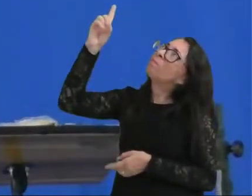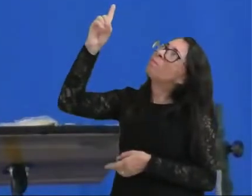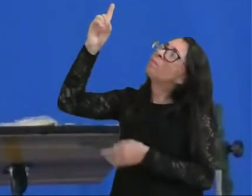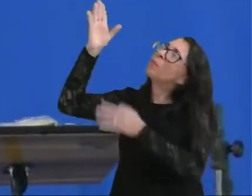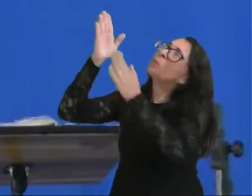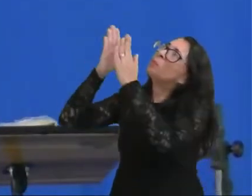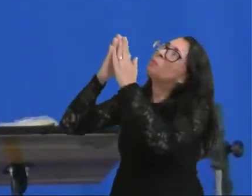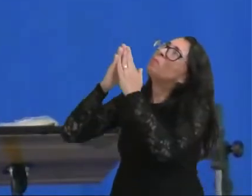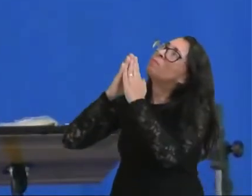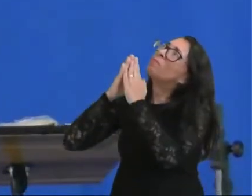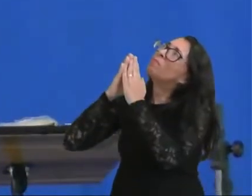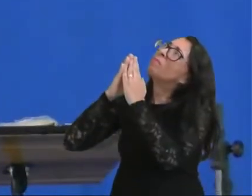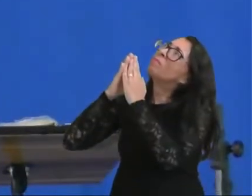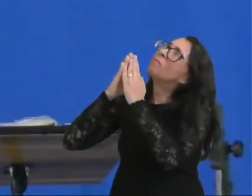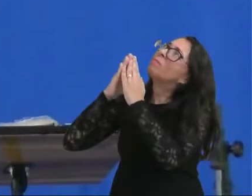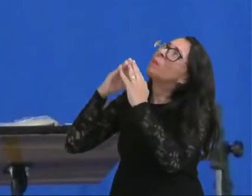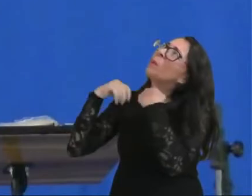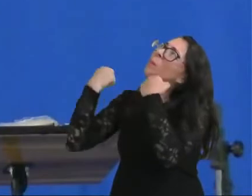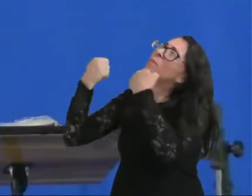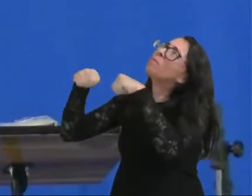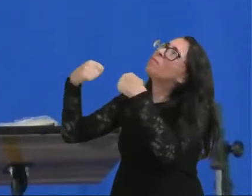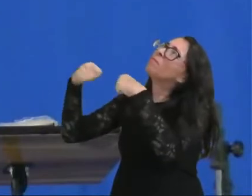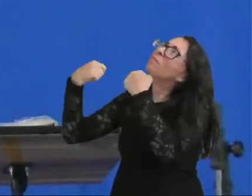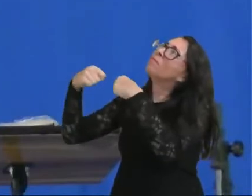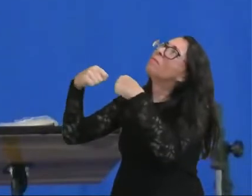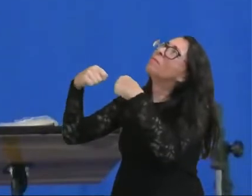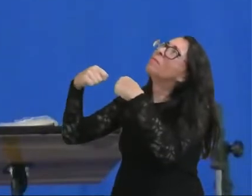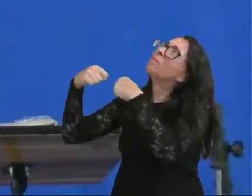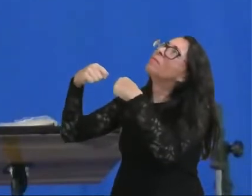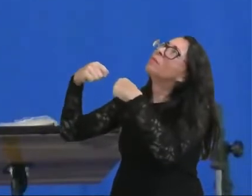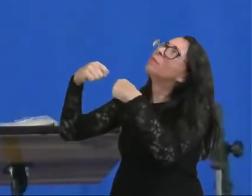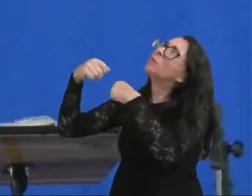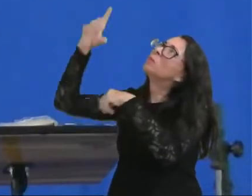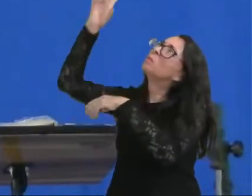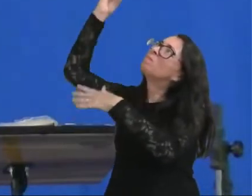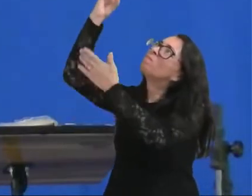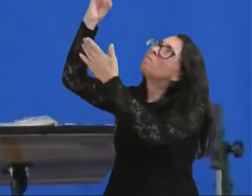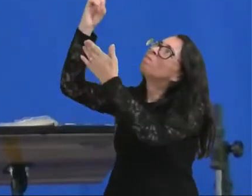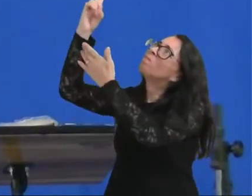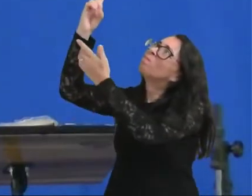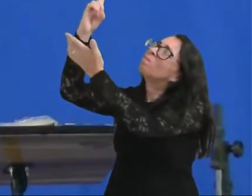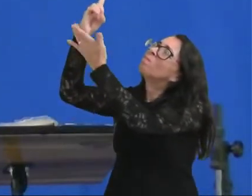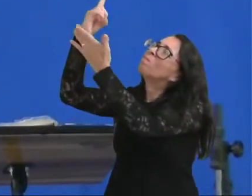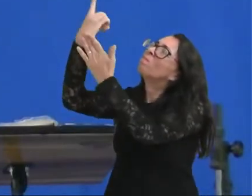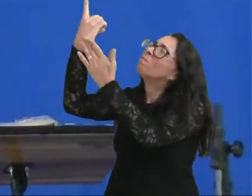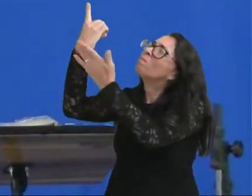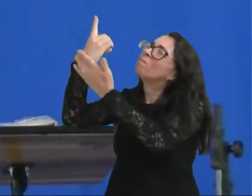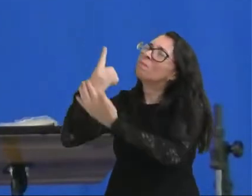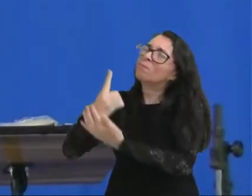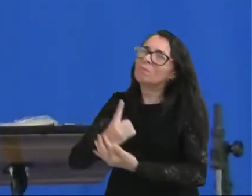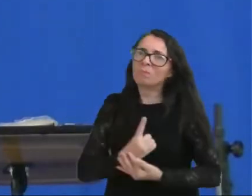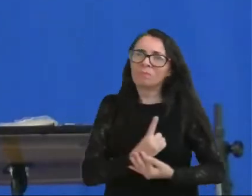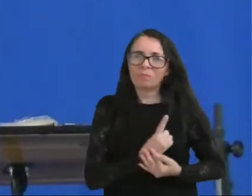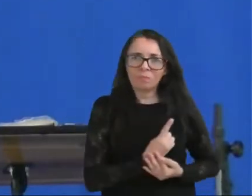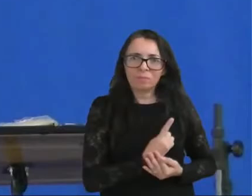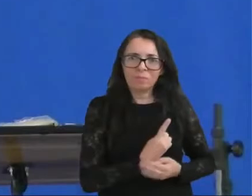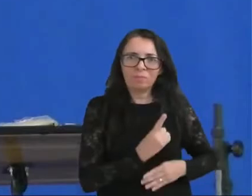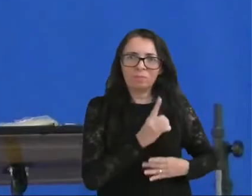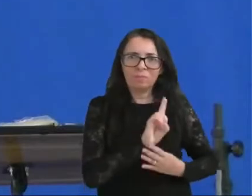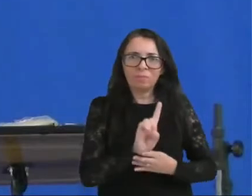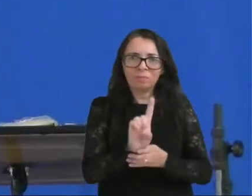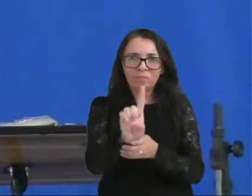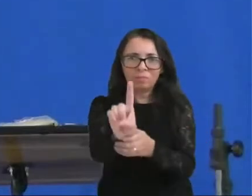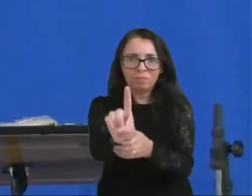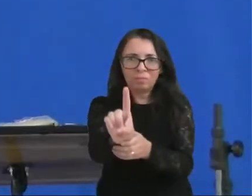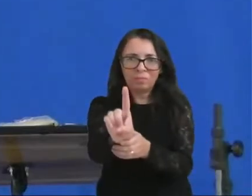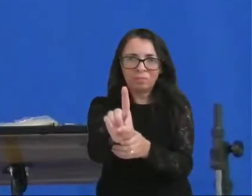Ninguém pode arrancar das mãos de Jesus a sua noiva. Nada pode nos separar do